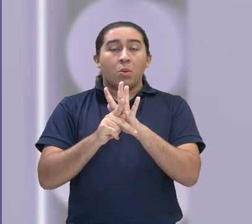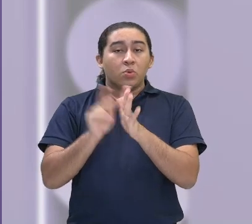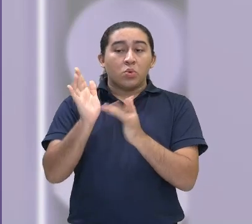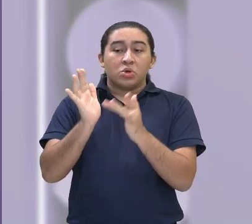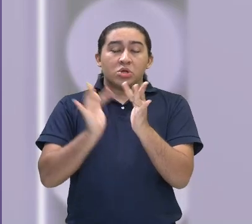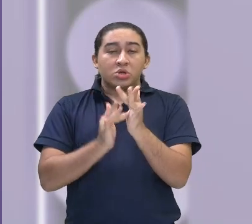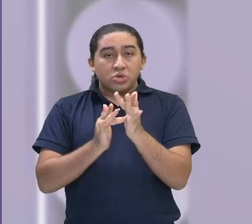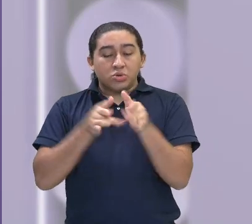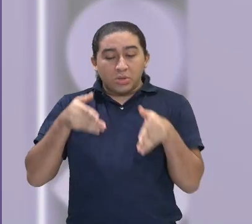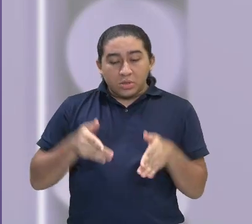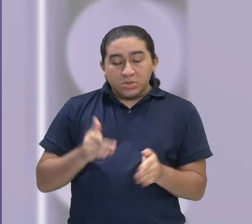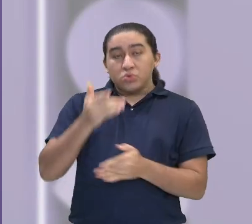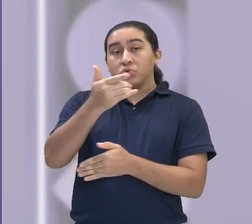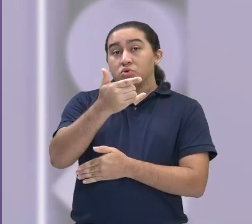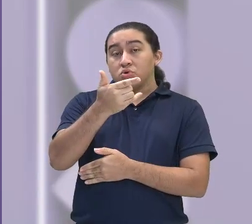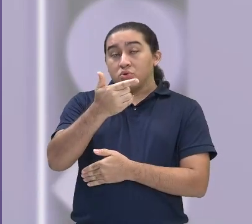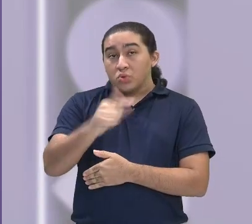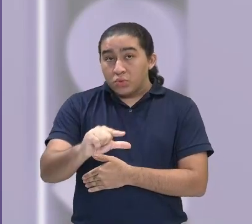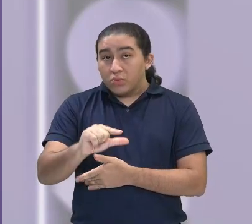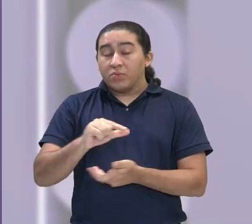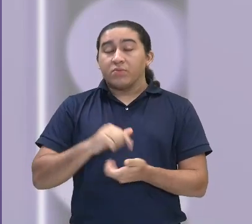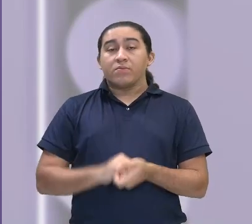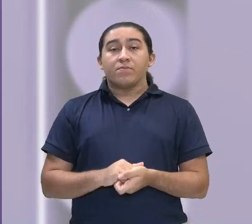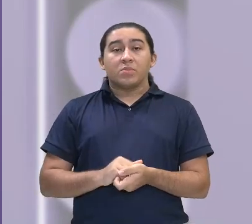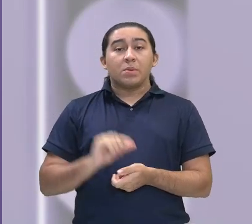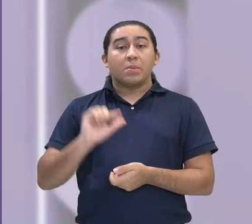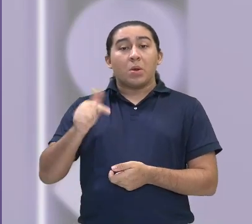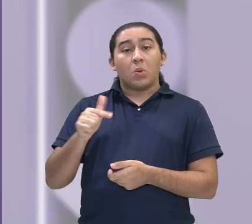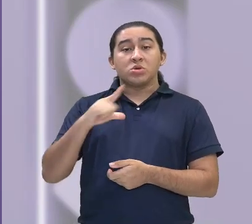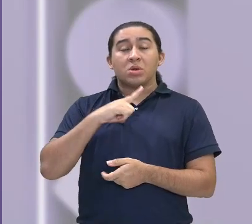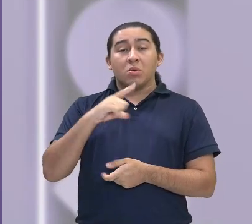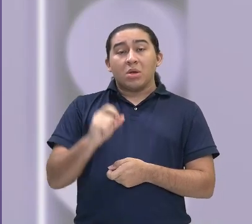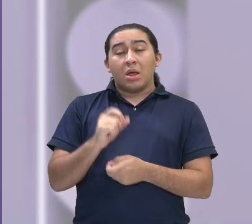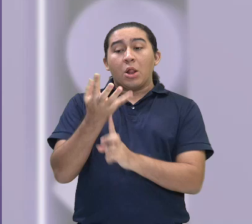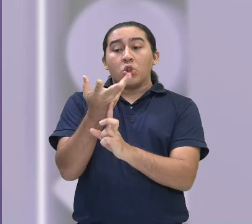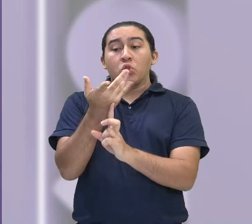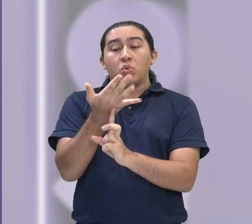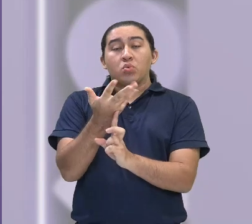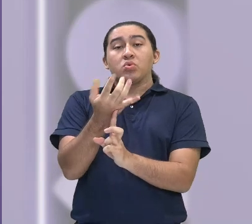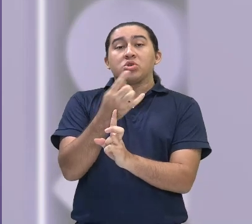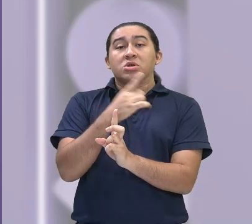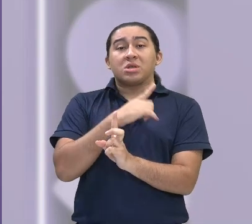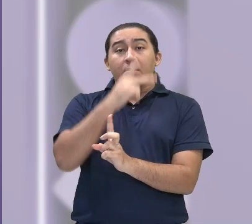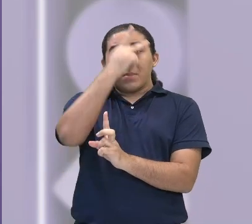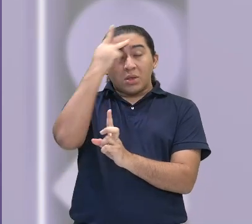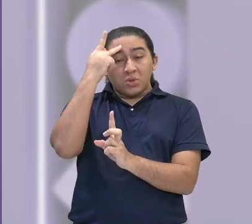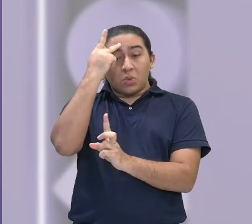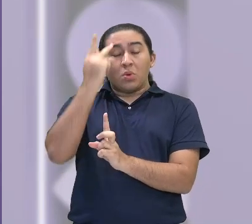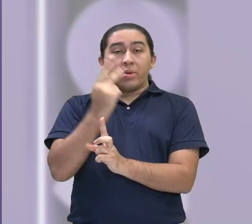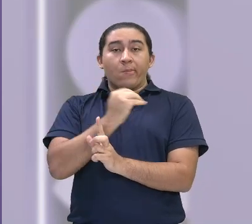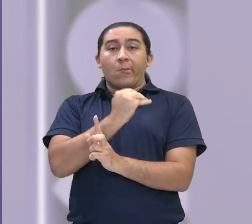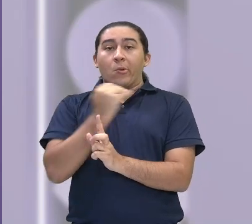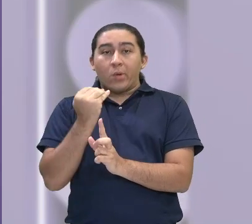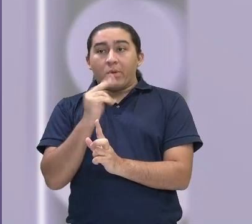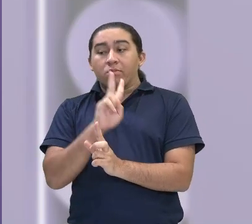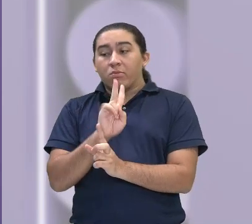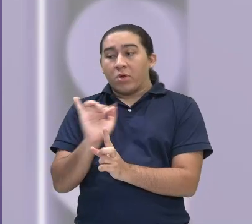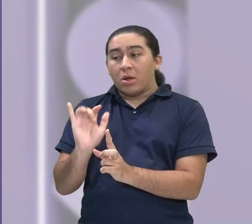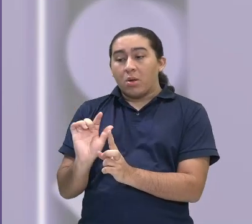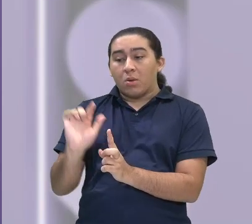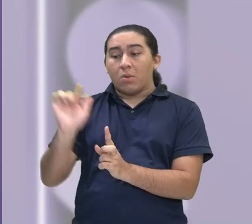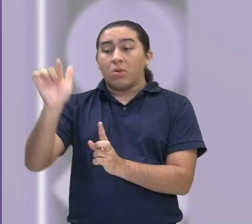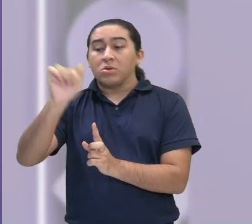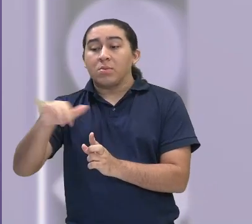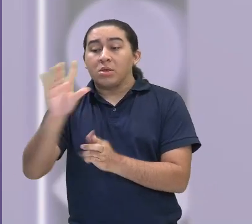Para outros, simboliza a luz que deve guiar os nossos irmãos e irmãs que partiram desta vida em direção